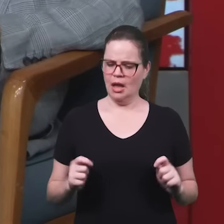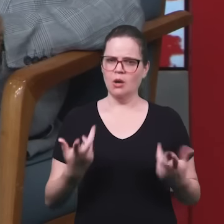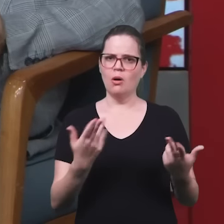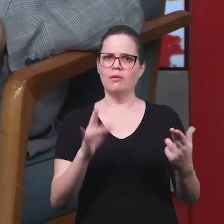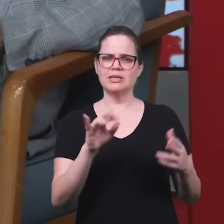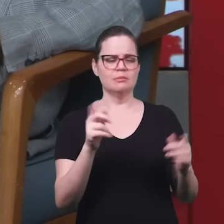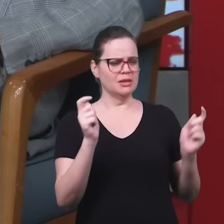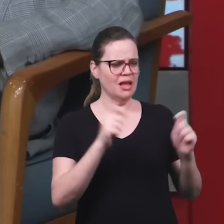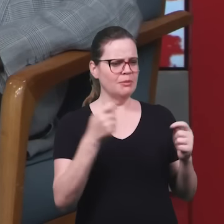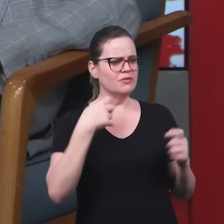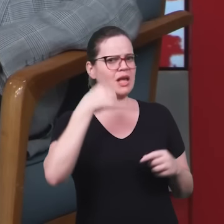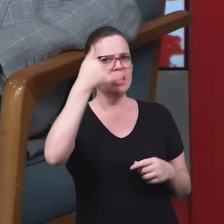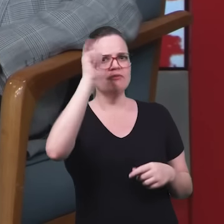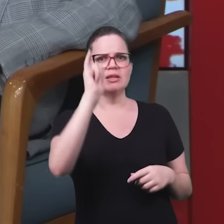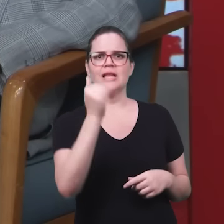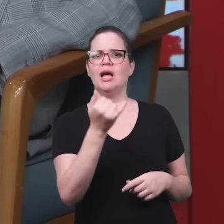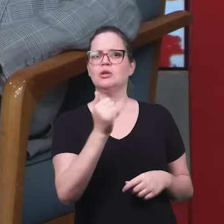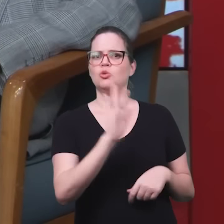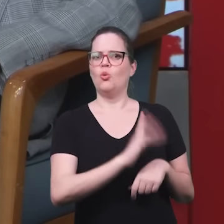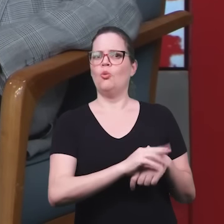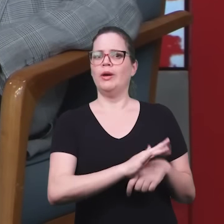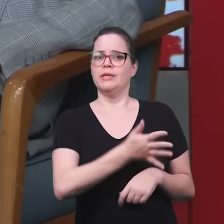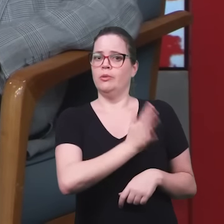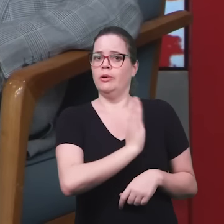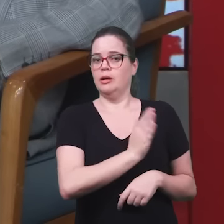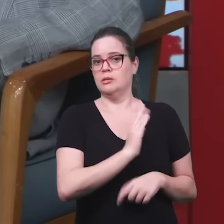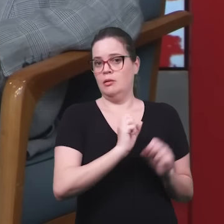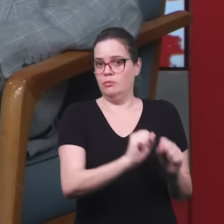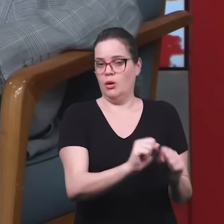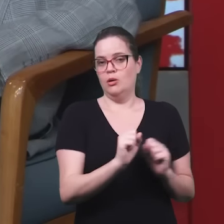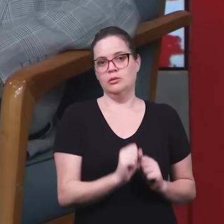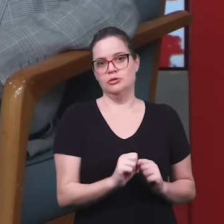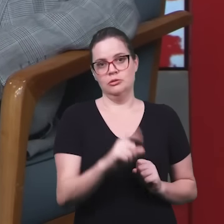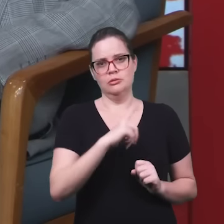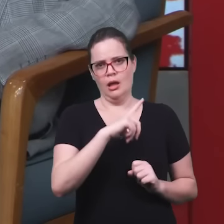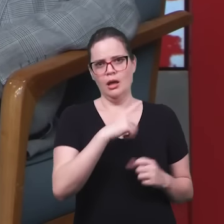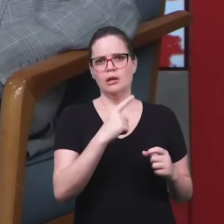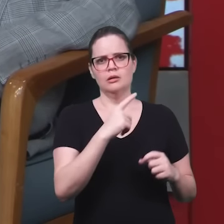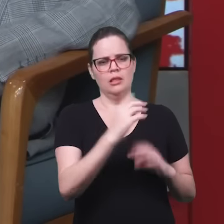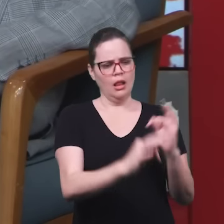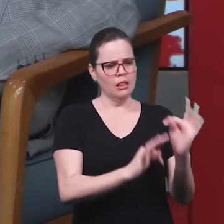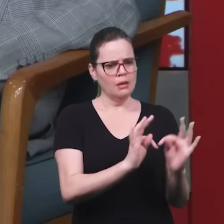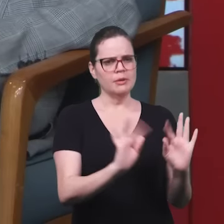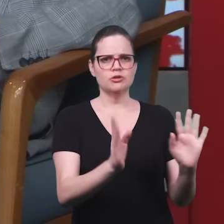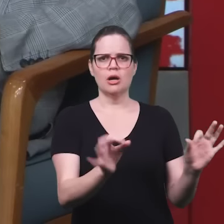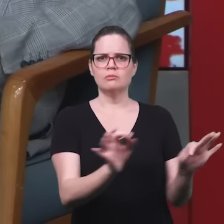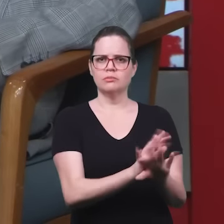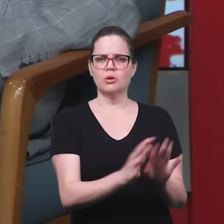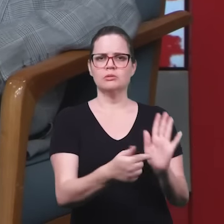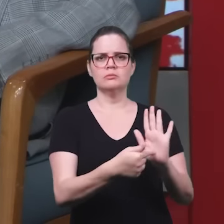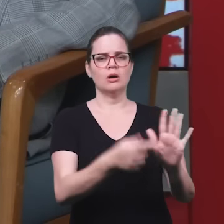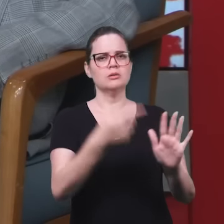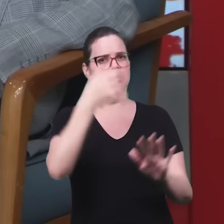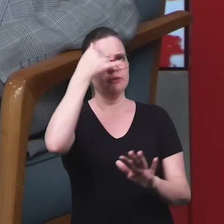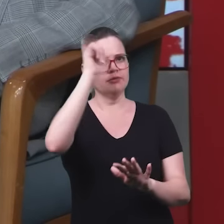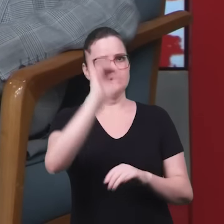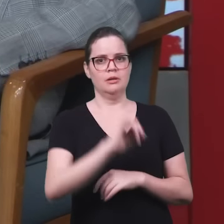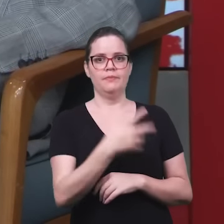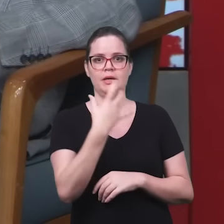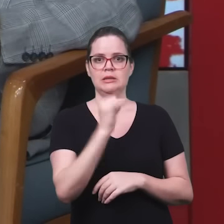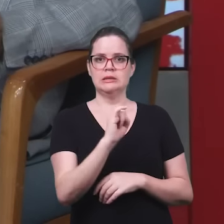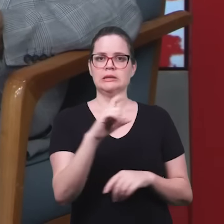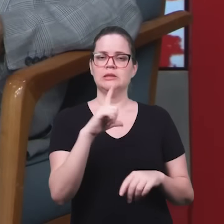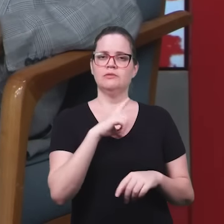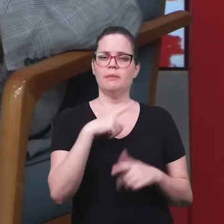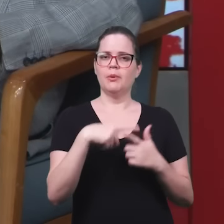importantes, doenças cardiovasculares. É importante, né? Às vezes o avanço de uma doença renal,